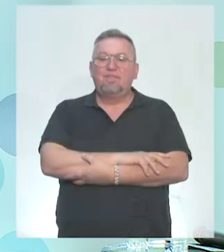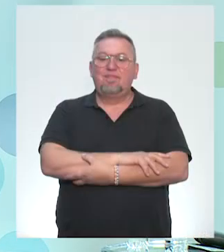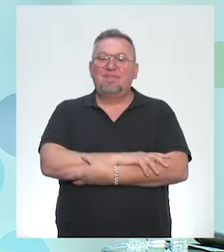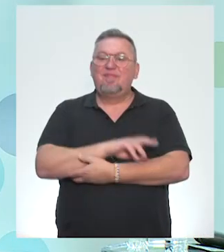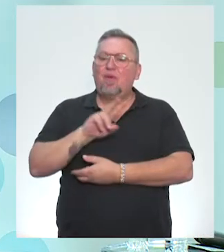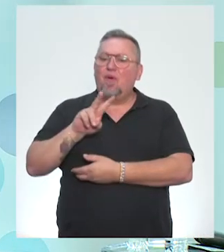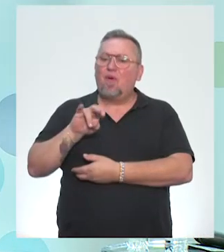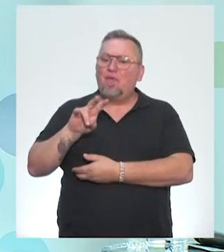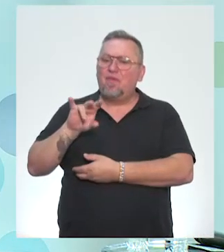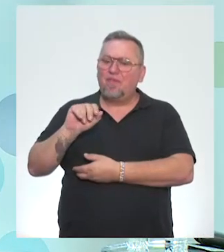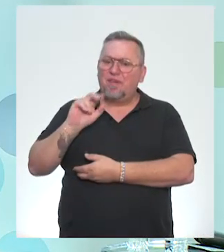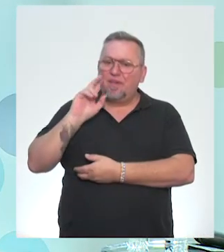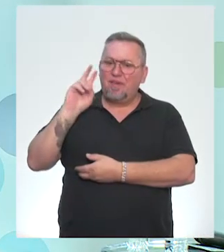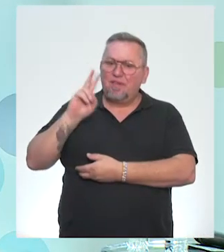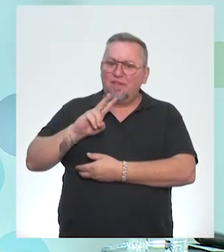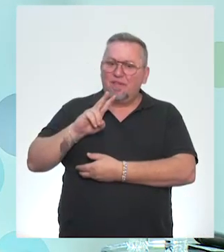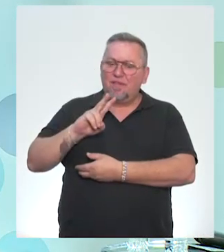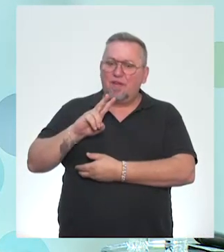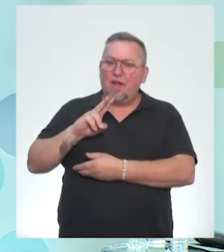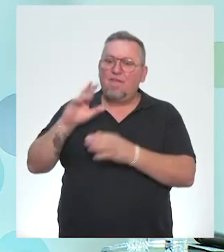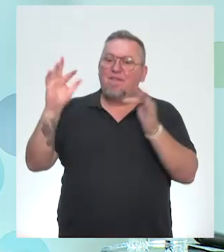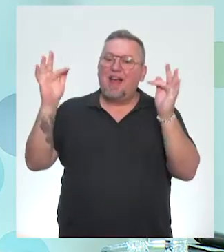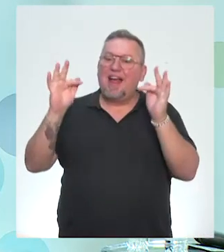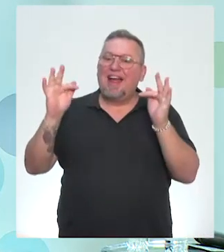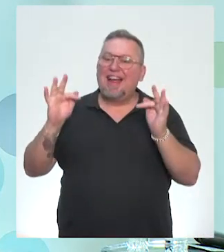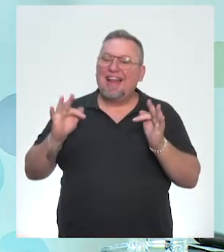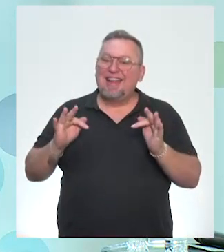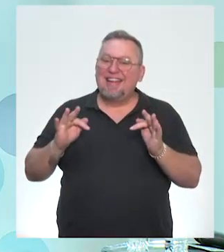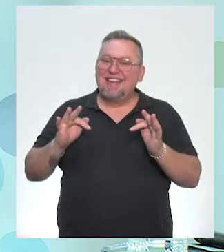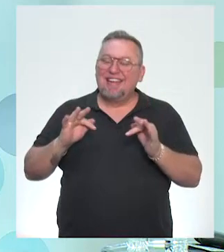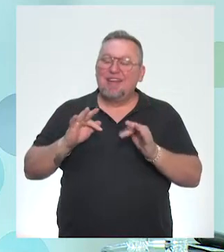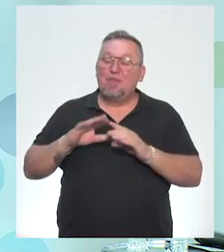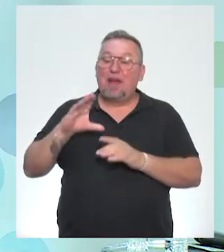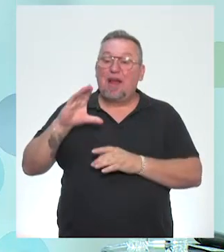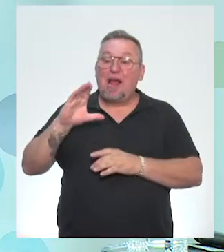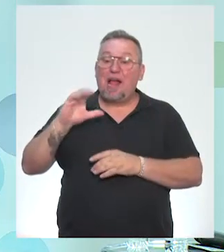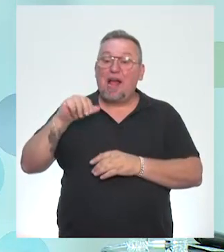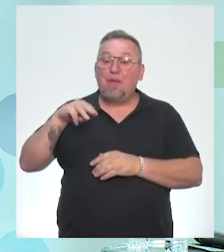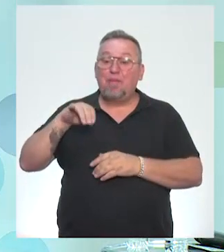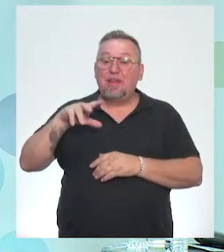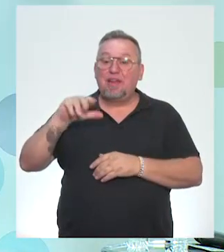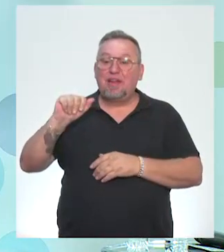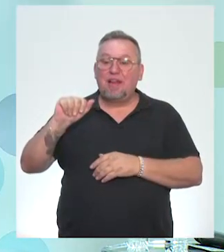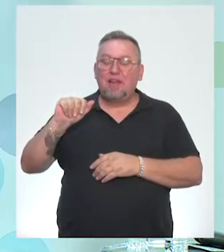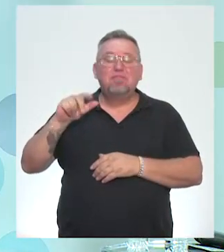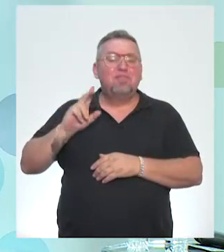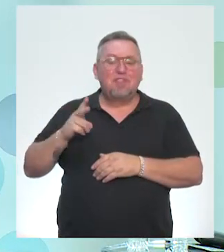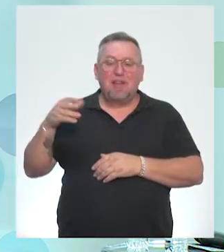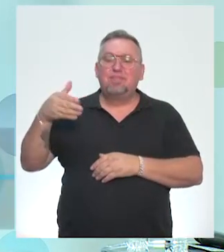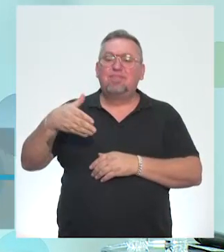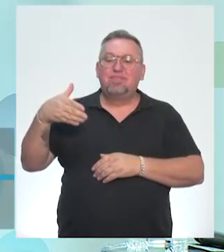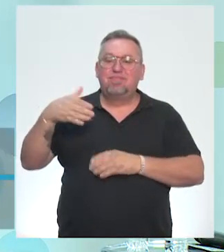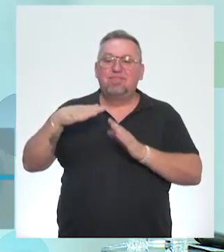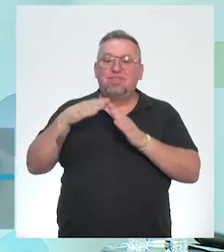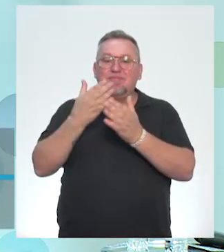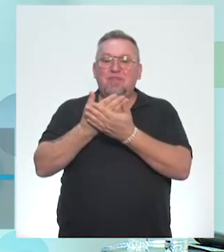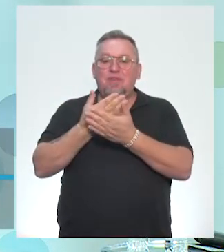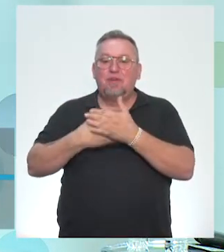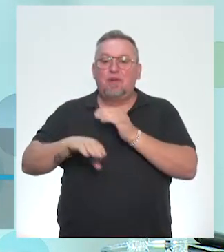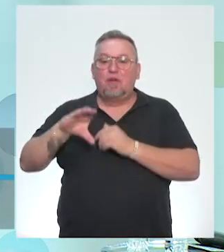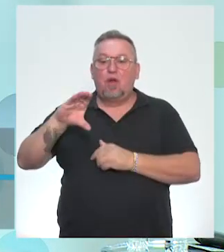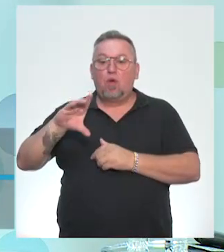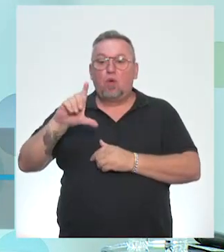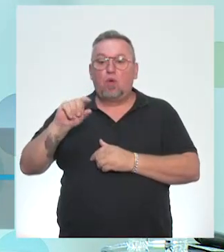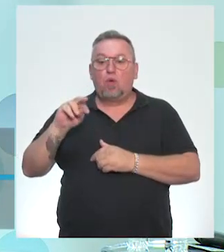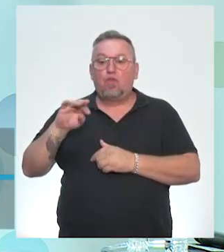Ô, Vivi, desejar aqui um feliz aniversário para Camila Vitória, nossa aluna frequente lá da escola Clotilde